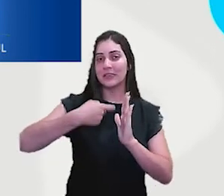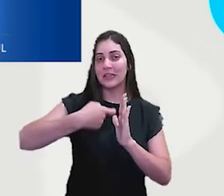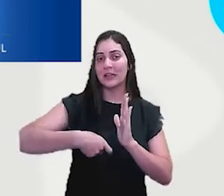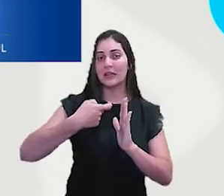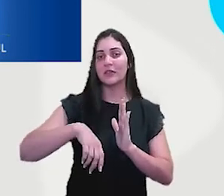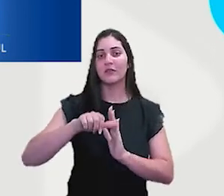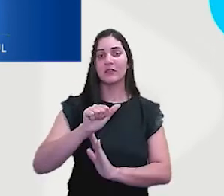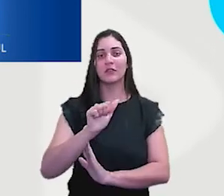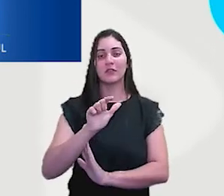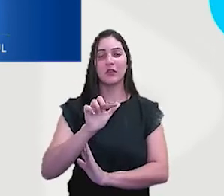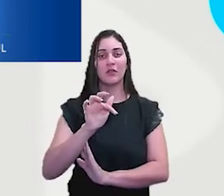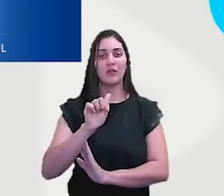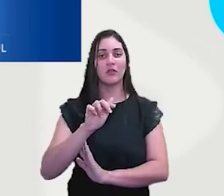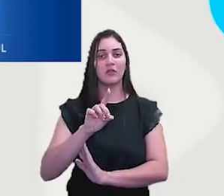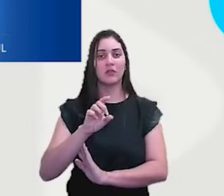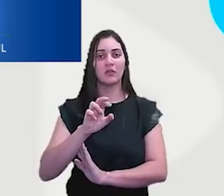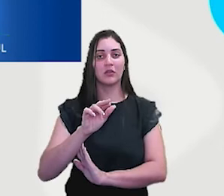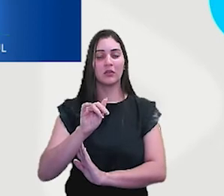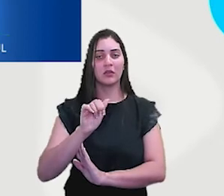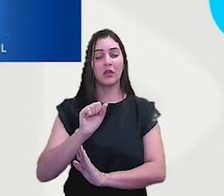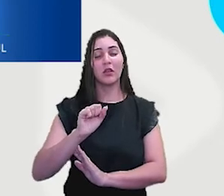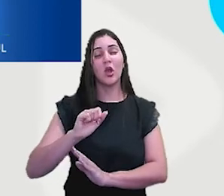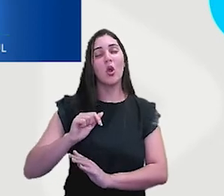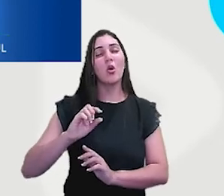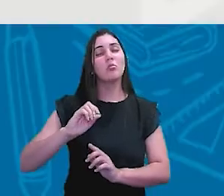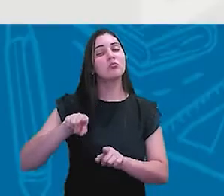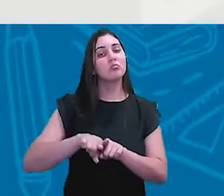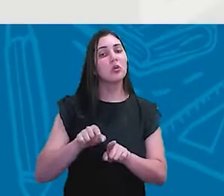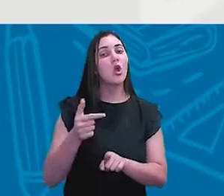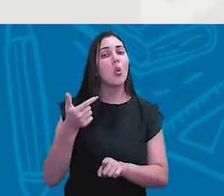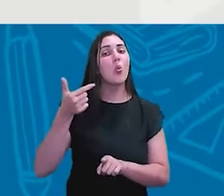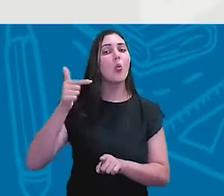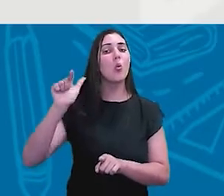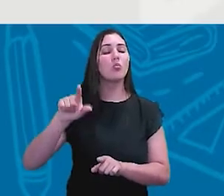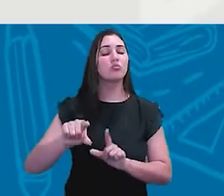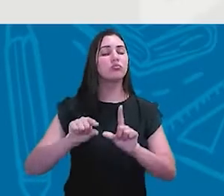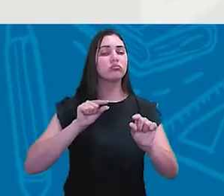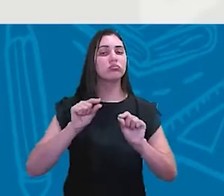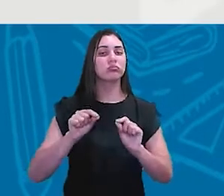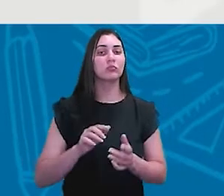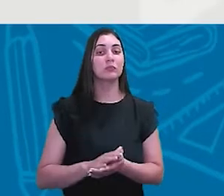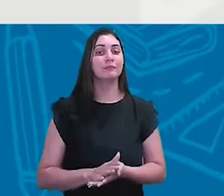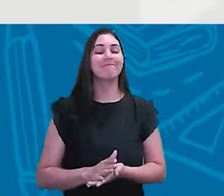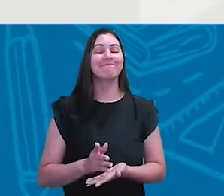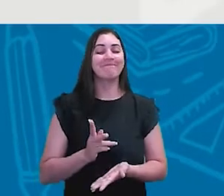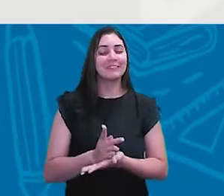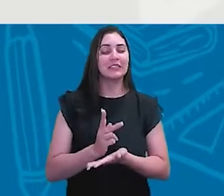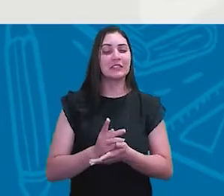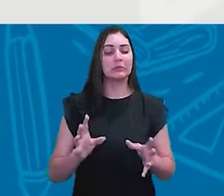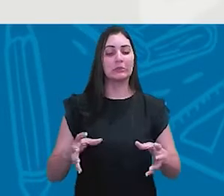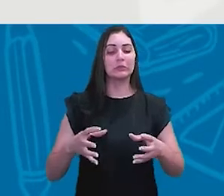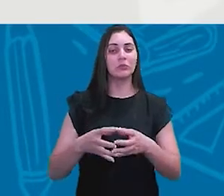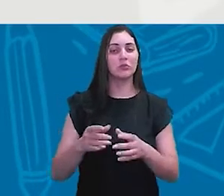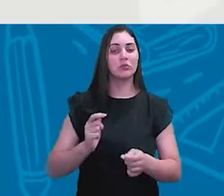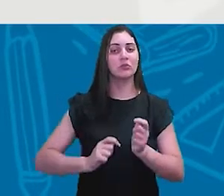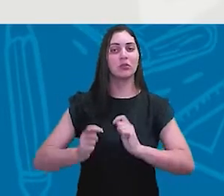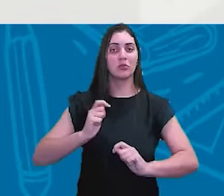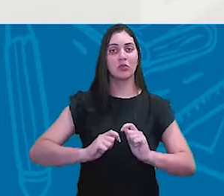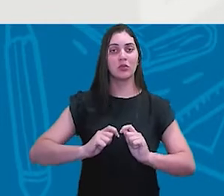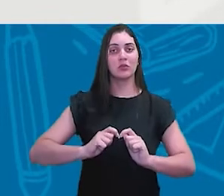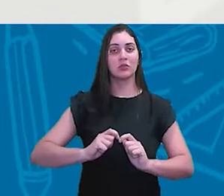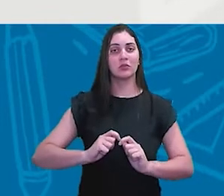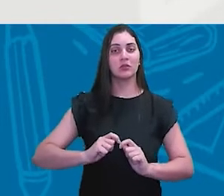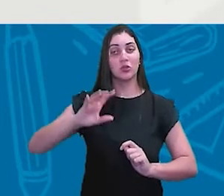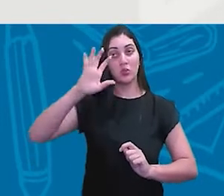de outras providências. Mas veja bem, nem sempre, nos blocos econômicos, o resultado é